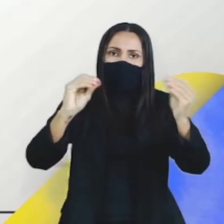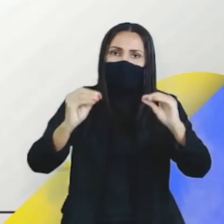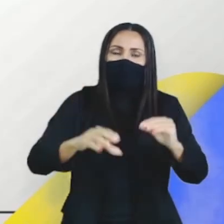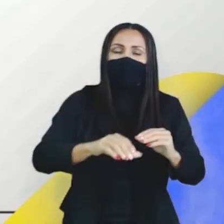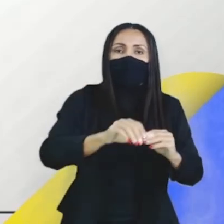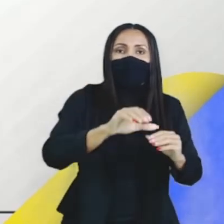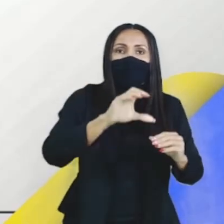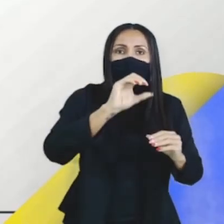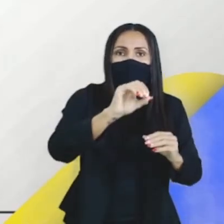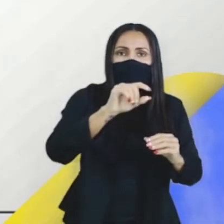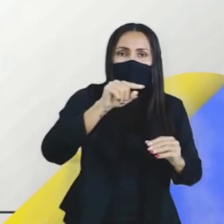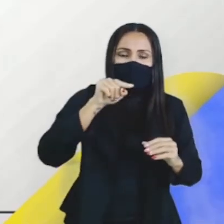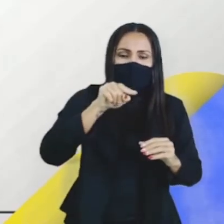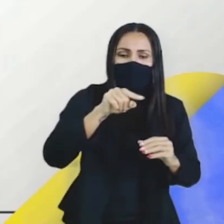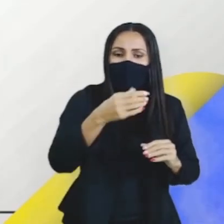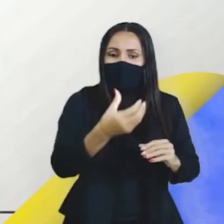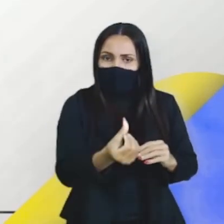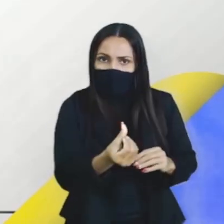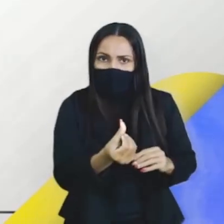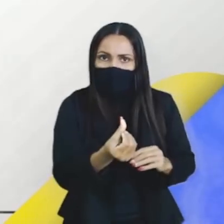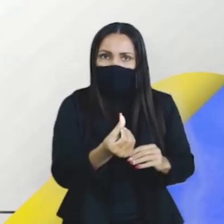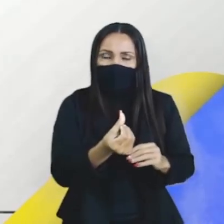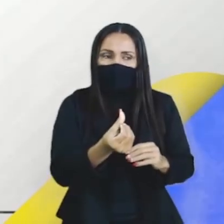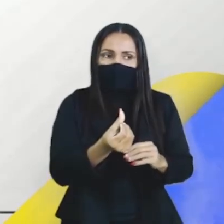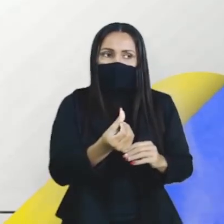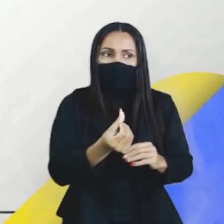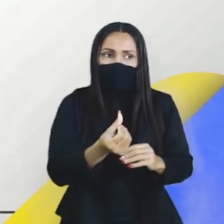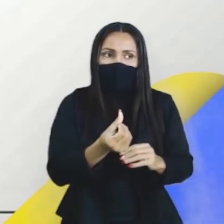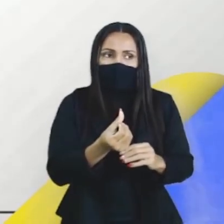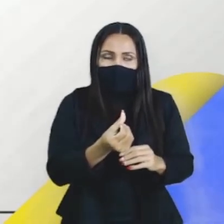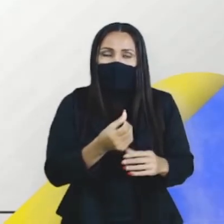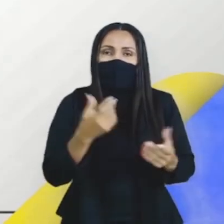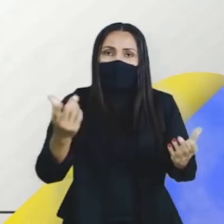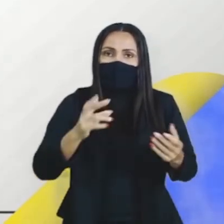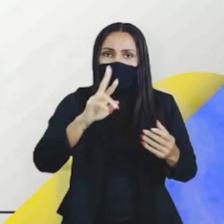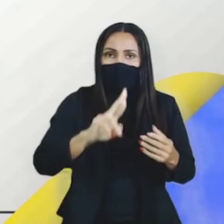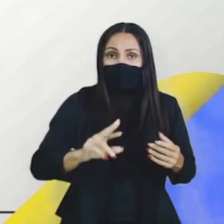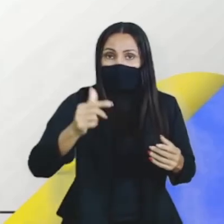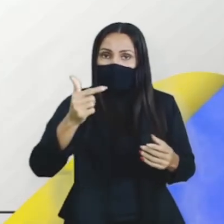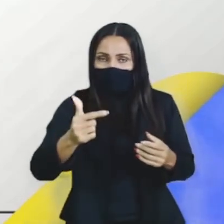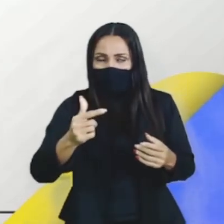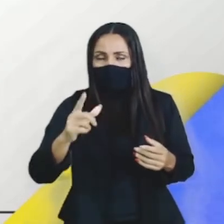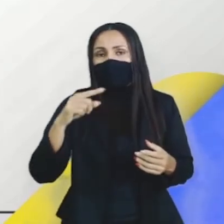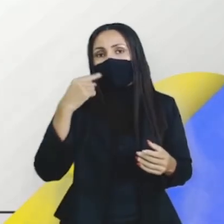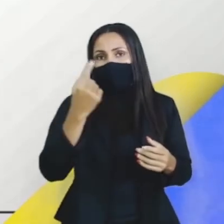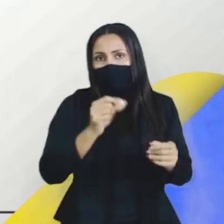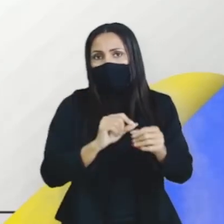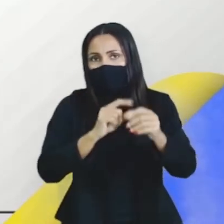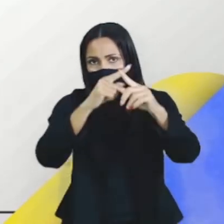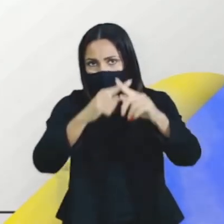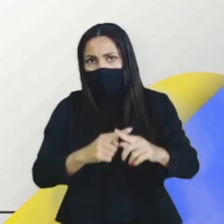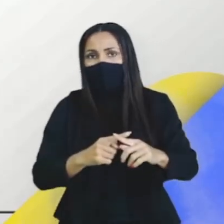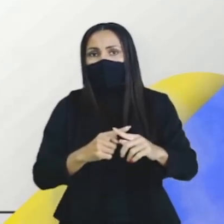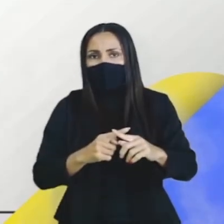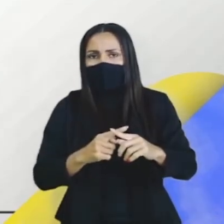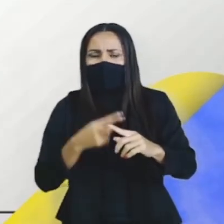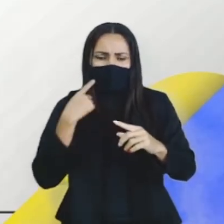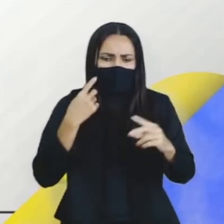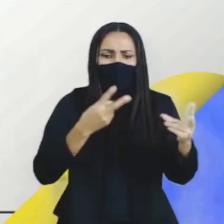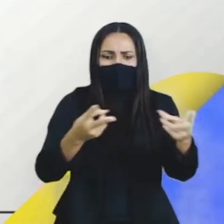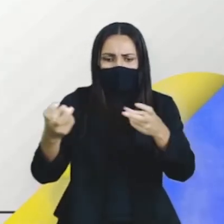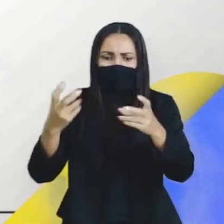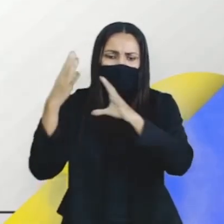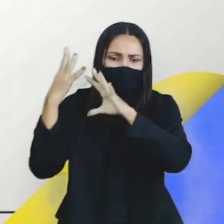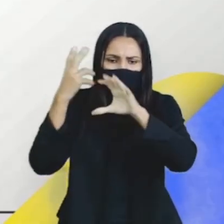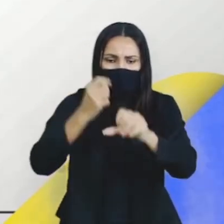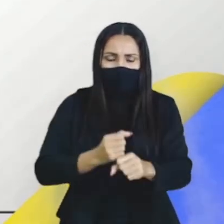com 0,6, neste caso que o raio é 2, né? A gente fez a multiplicação e viu que o resultado